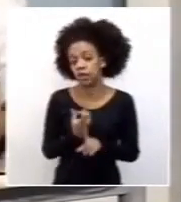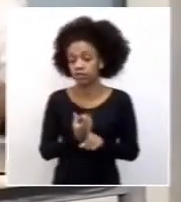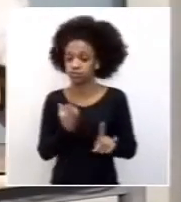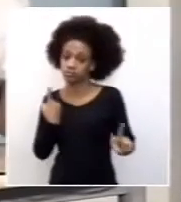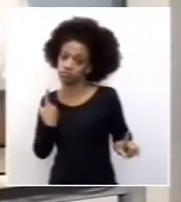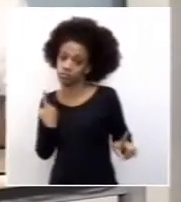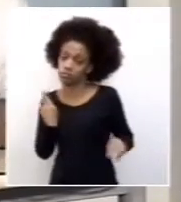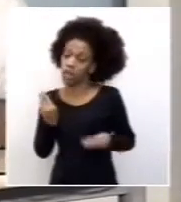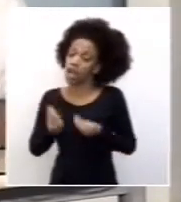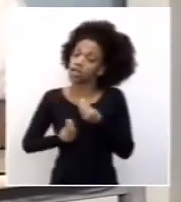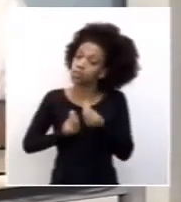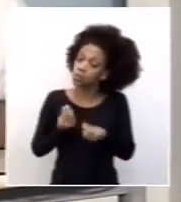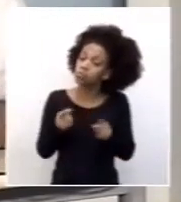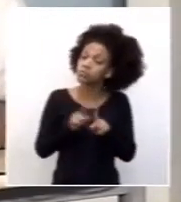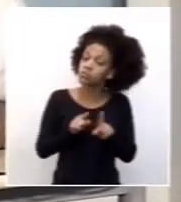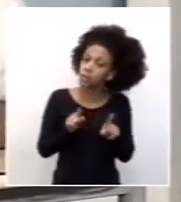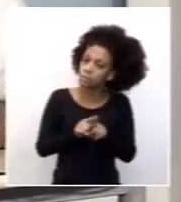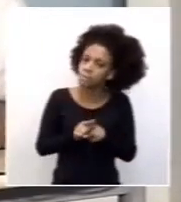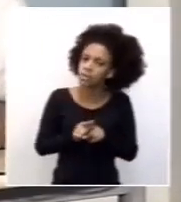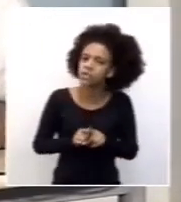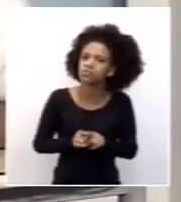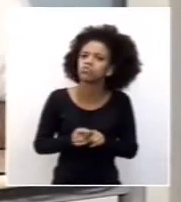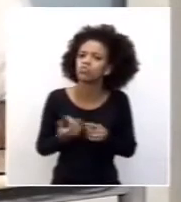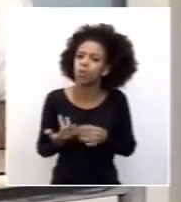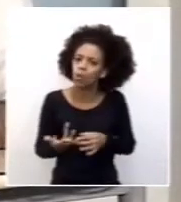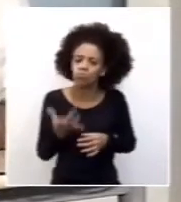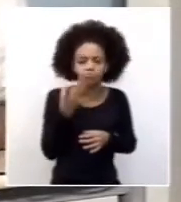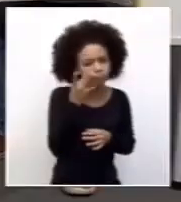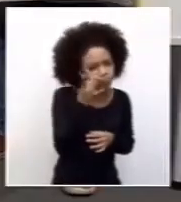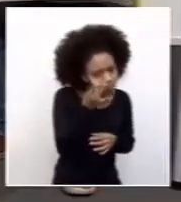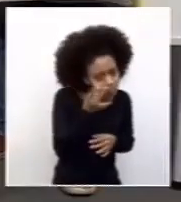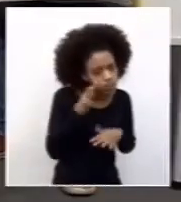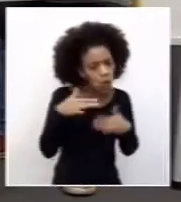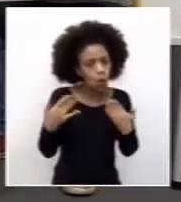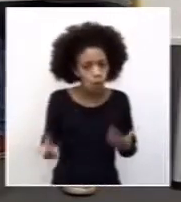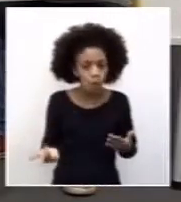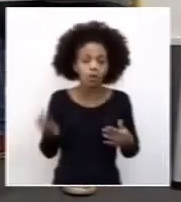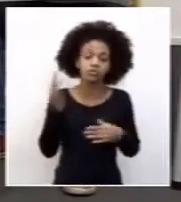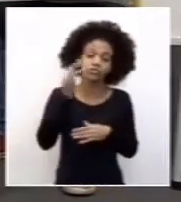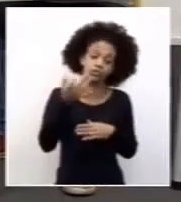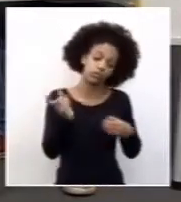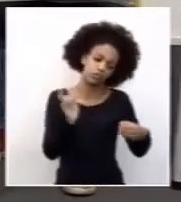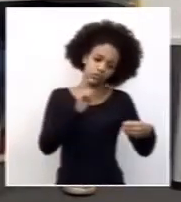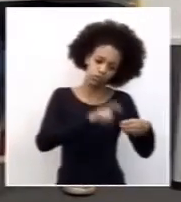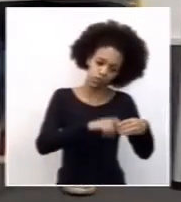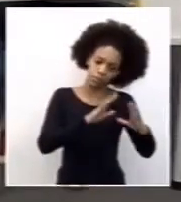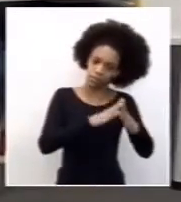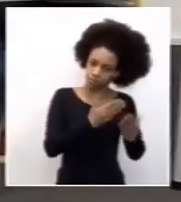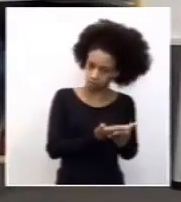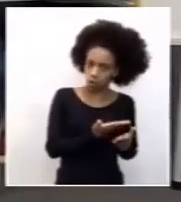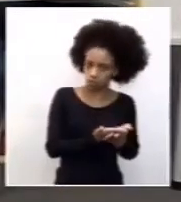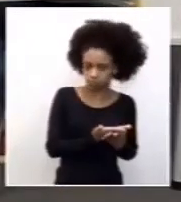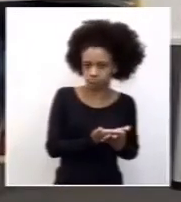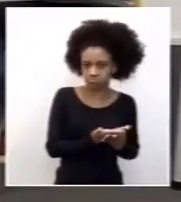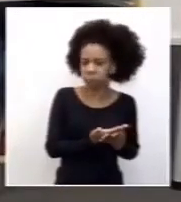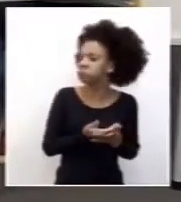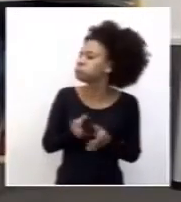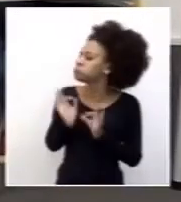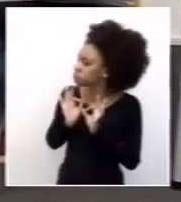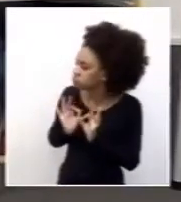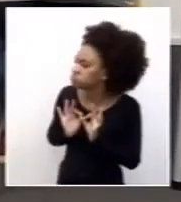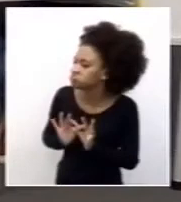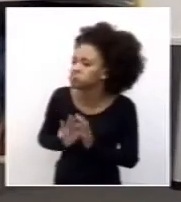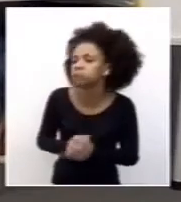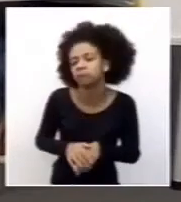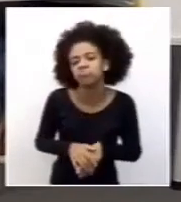distância e também no momento presencial, uma hora que a gente volte às atividades normais, né, Marcelo? Perfeito, perfeito as suas